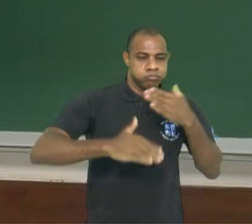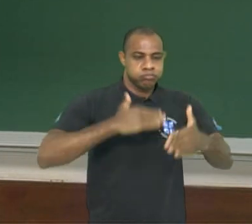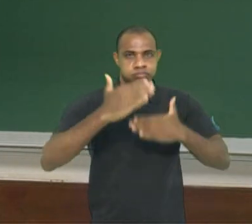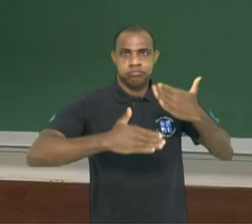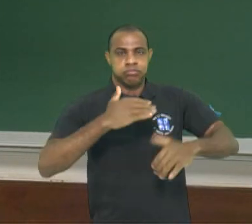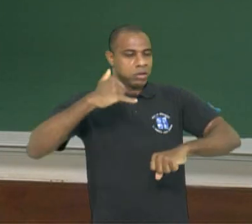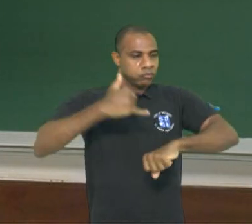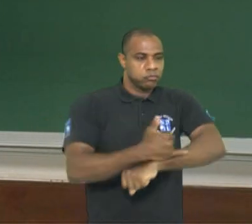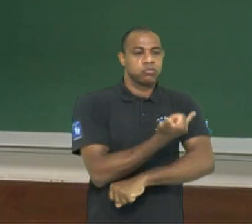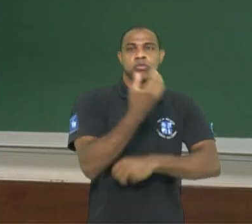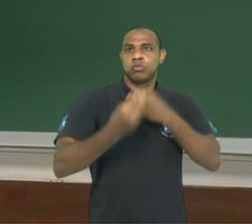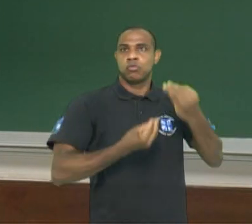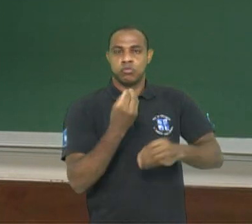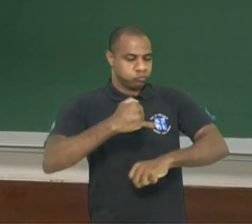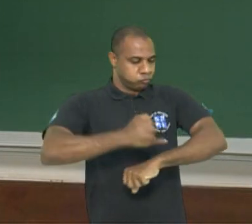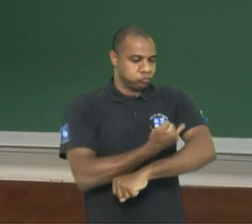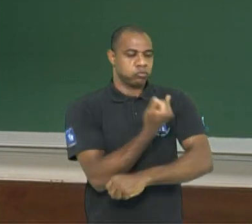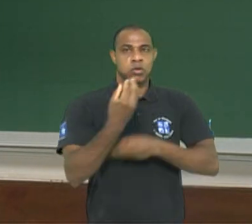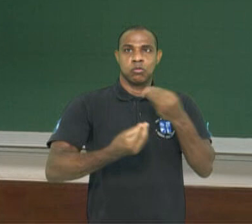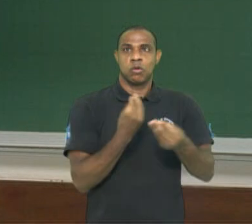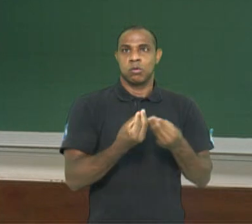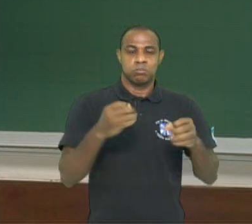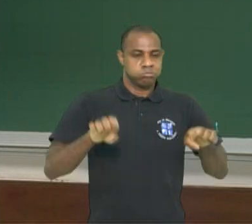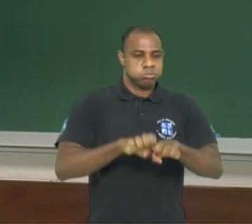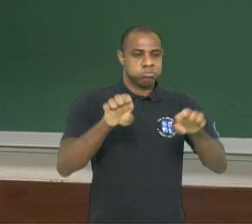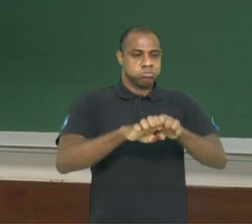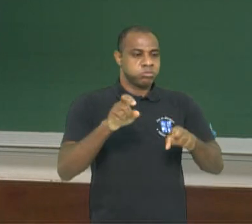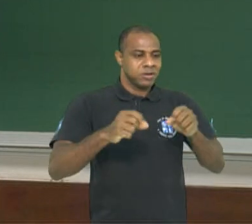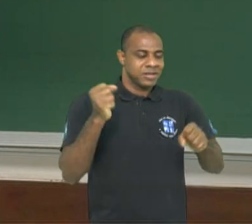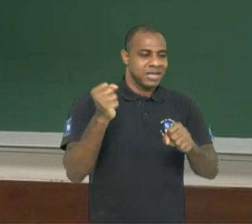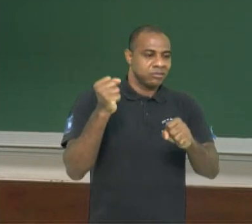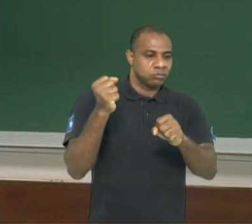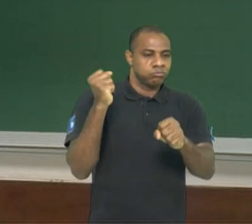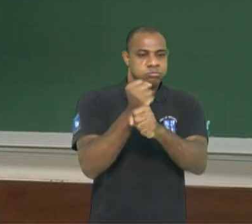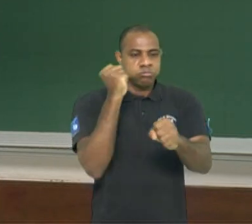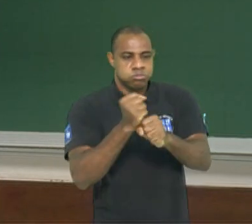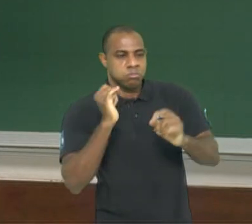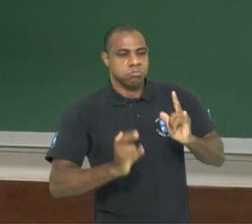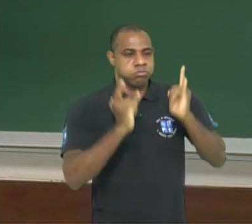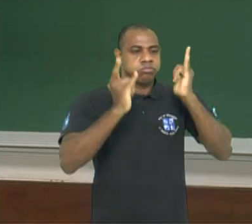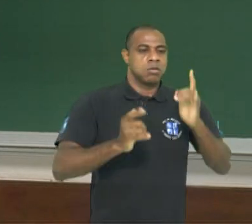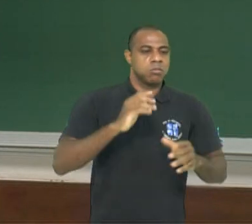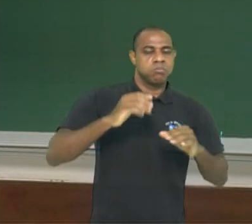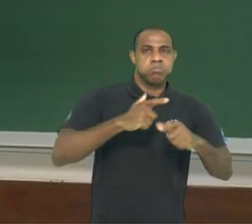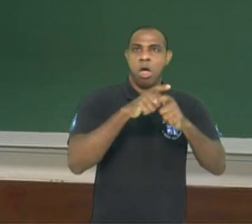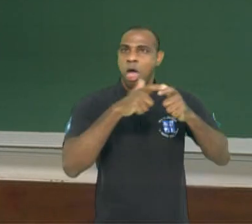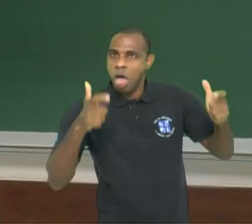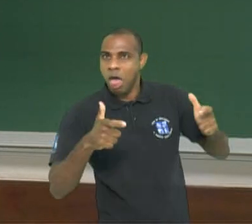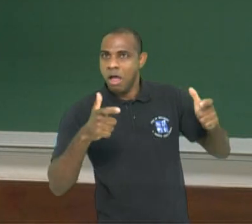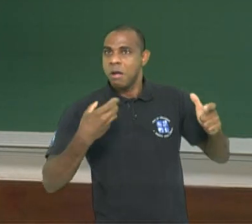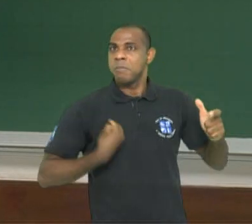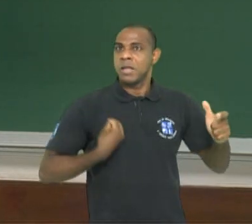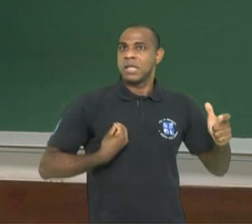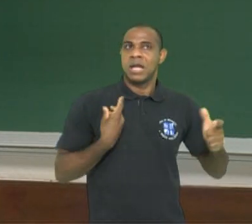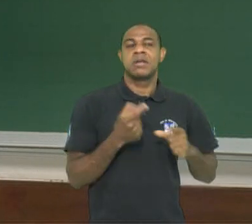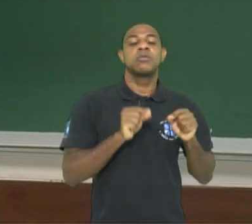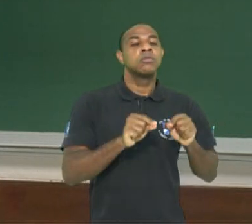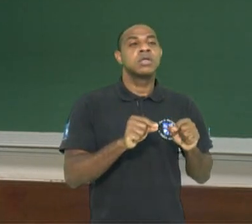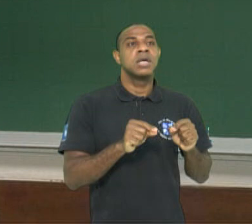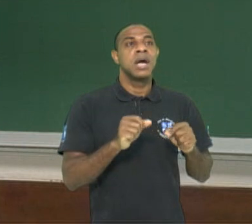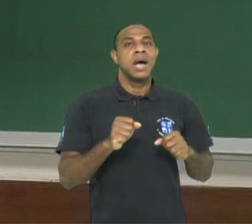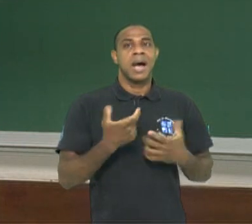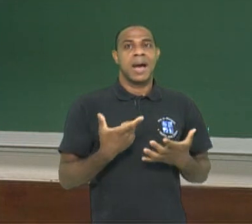as cidades se tornassem, ou melhor, que elas fossem se tornando cada vez mais presentes nessa paisagem. Ou seja,